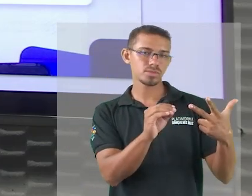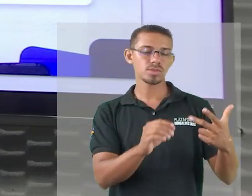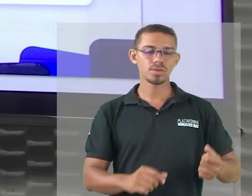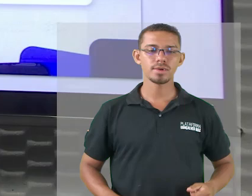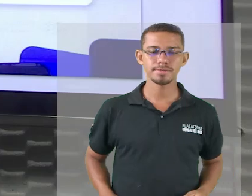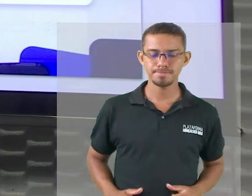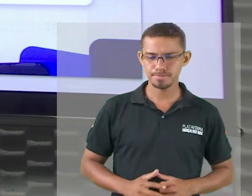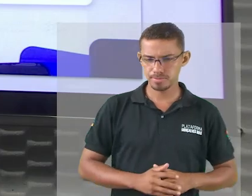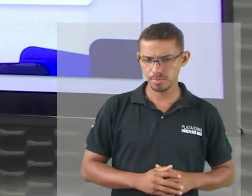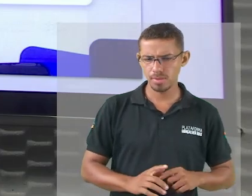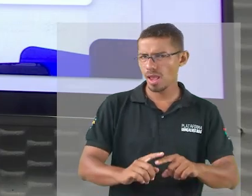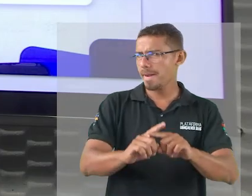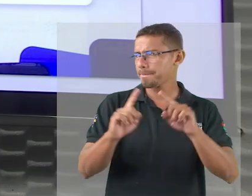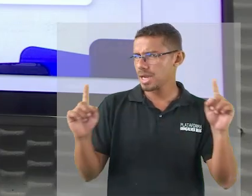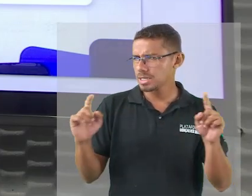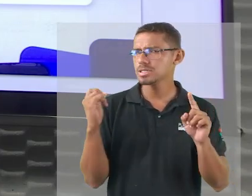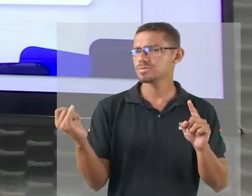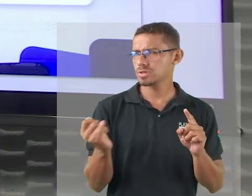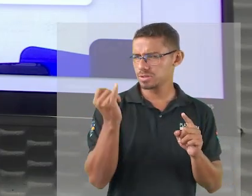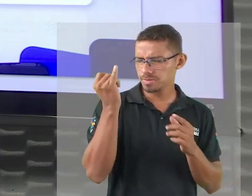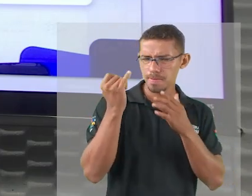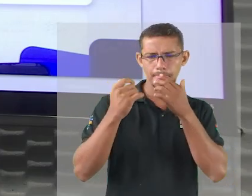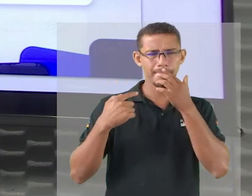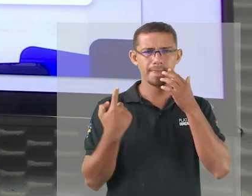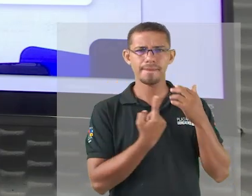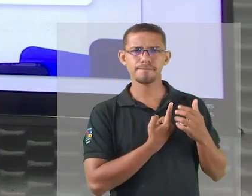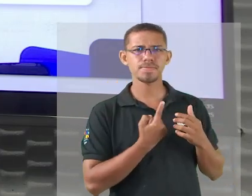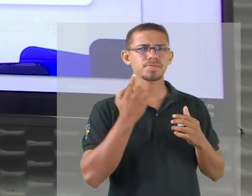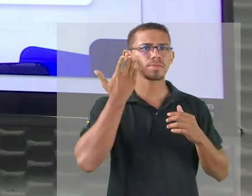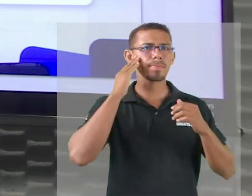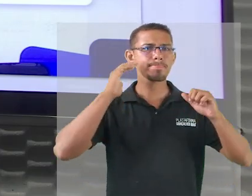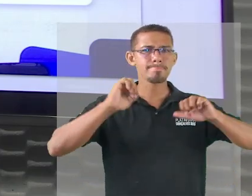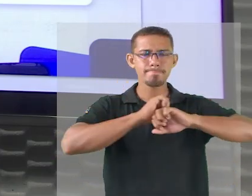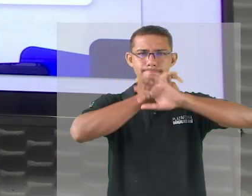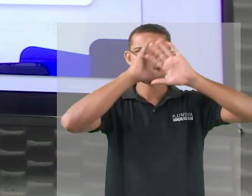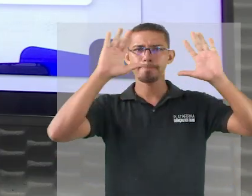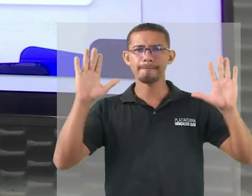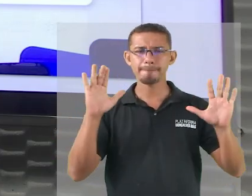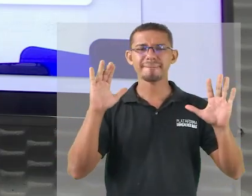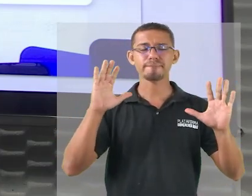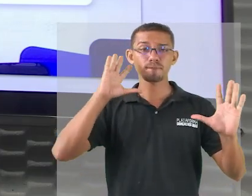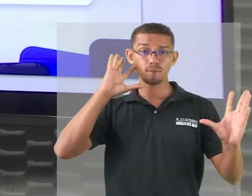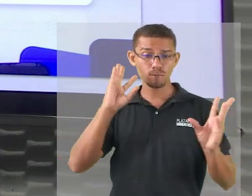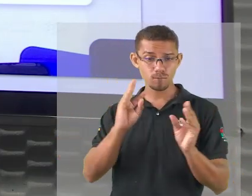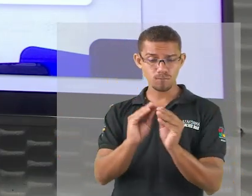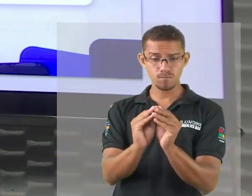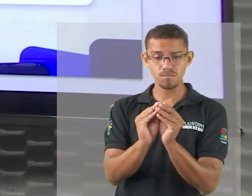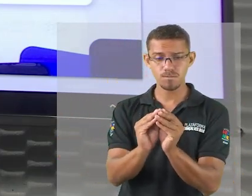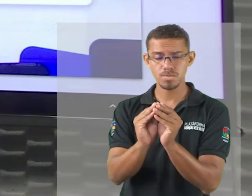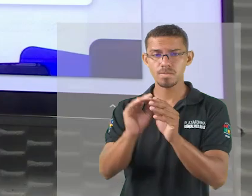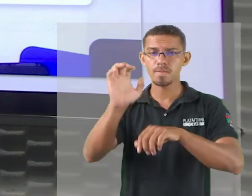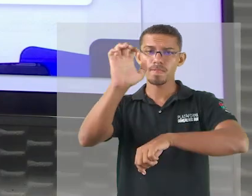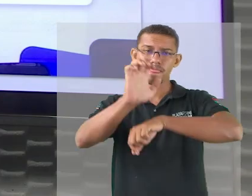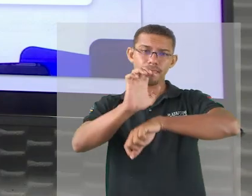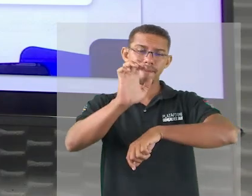Médio. Mas é importante nós entendermos a construção desse